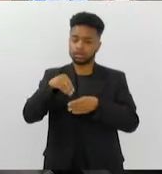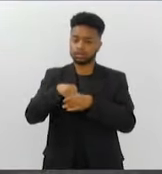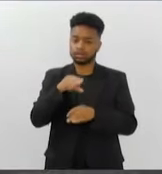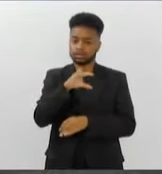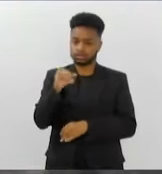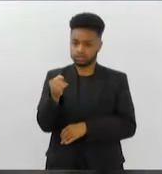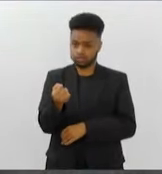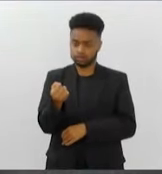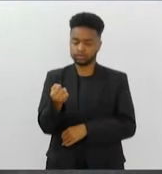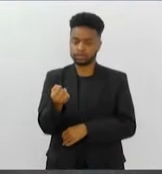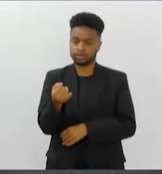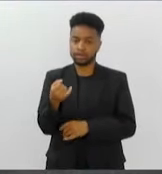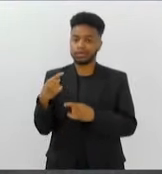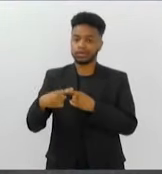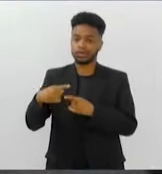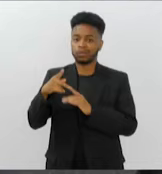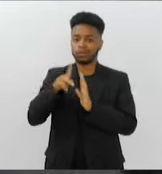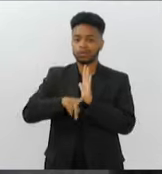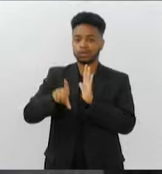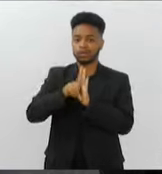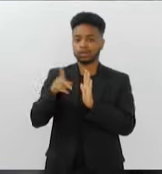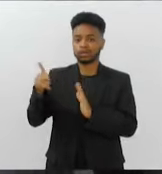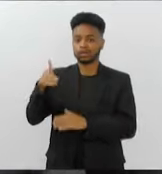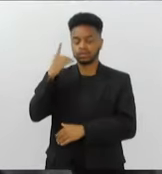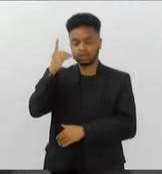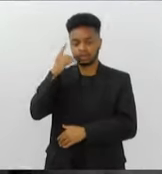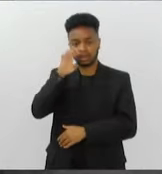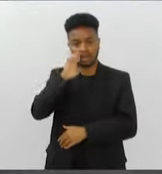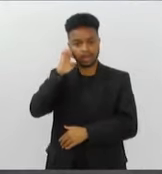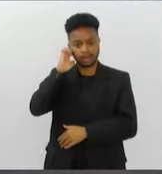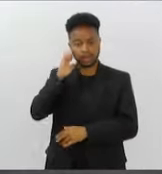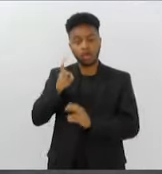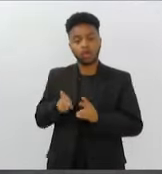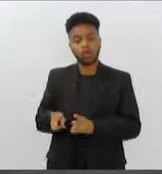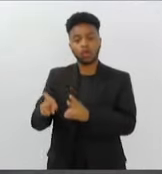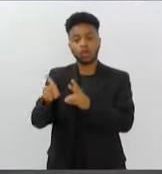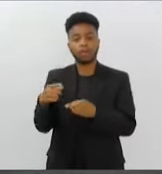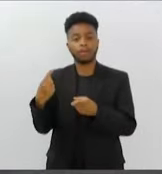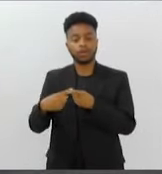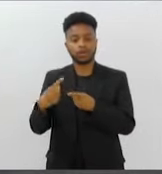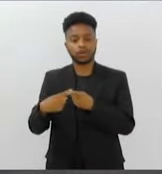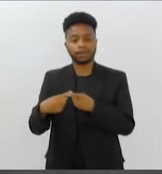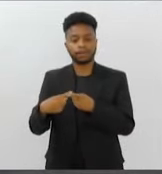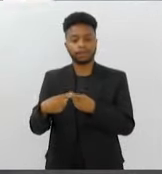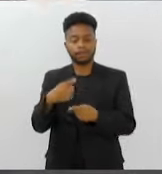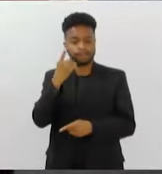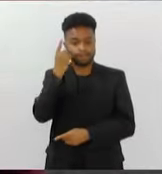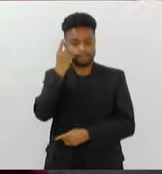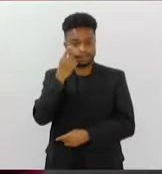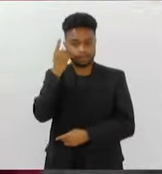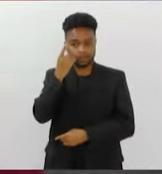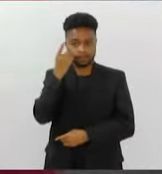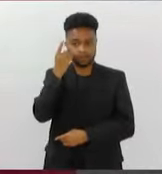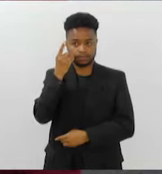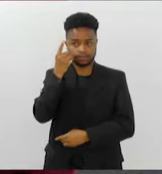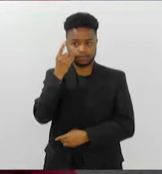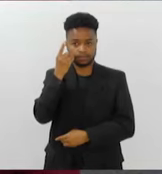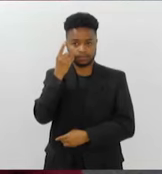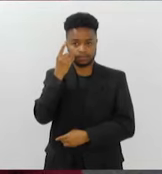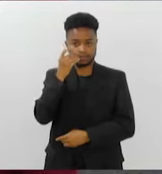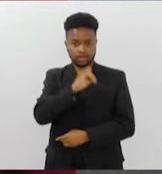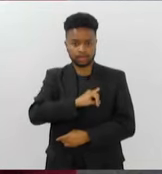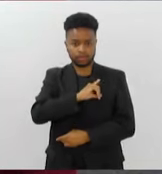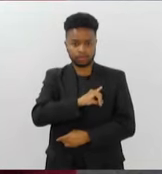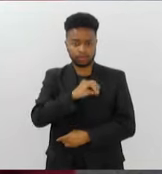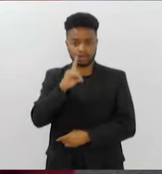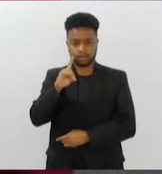Já virou lei. O projeto da deputada Élica caminhou, tá, porque o do deputado de Itaboraí, o